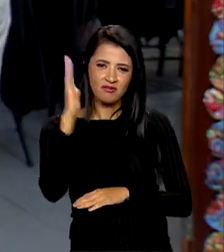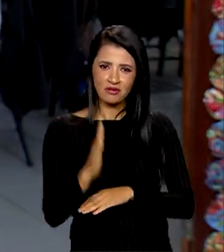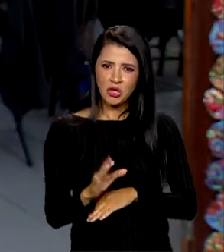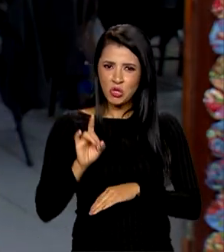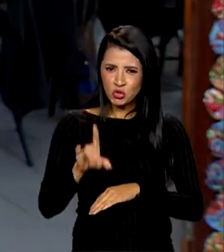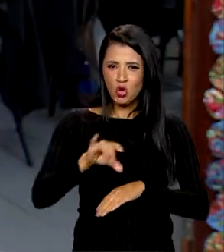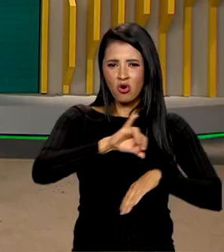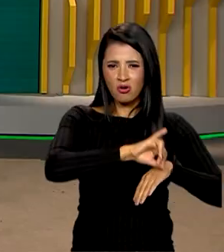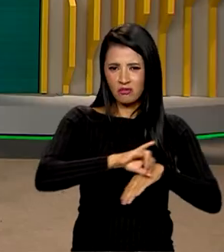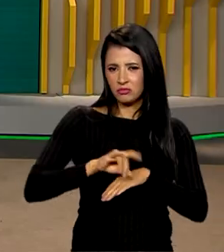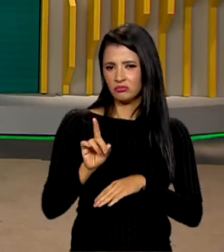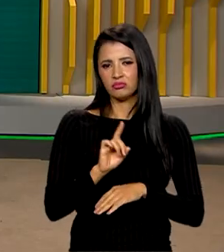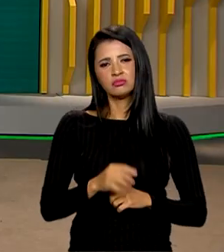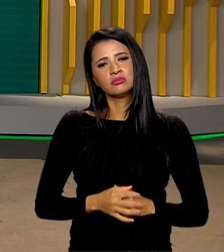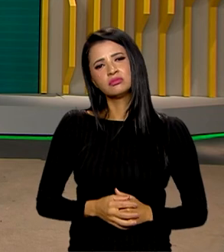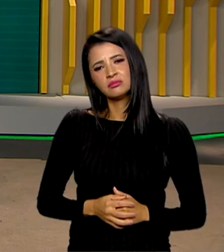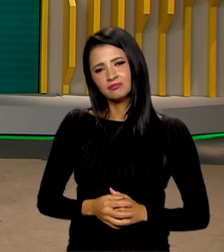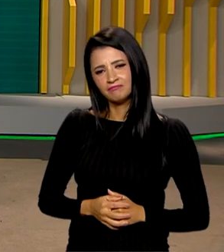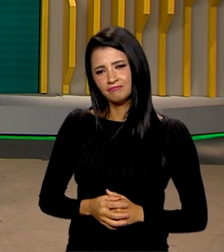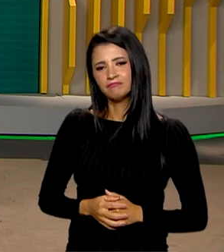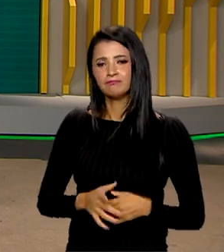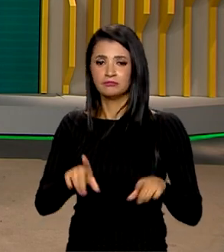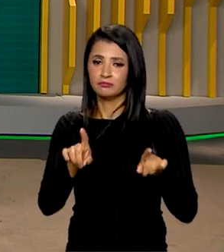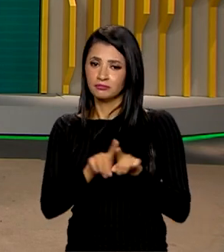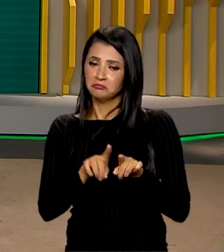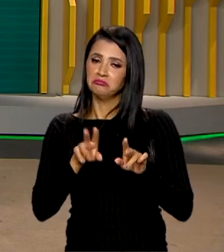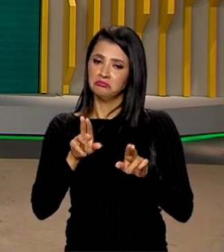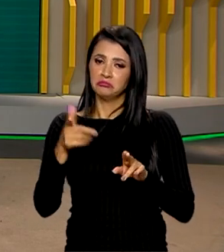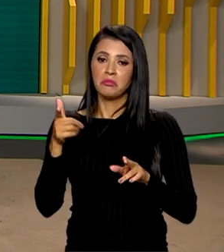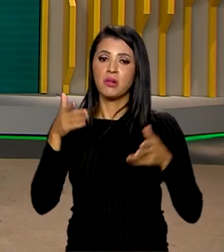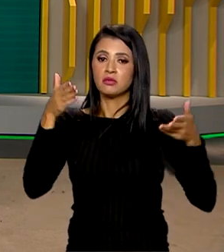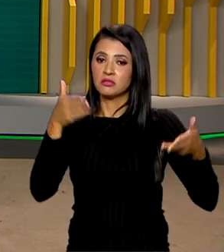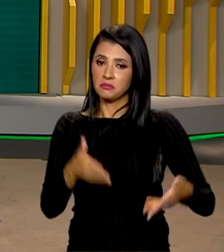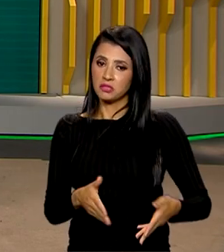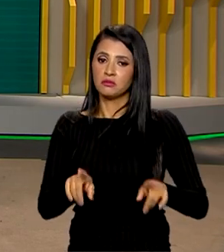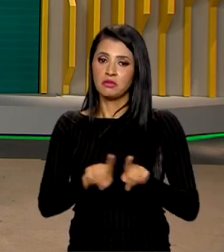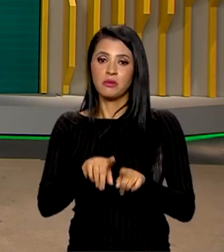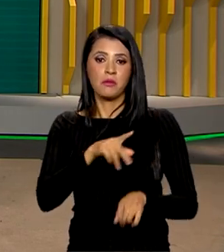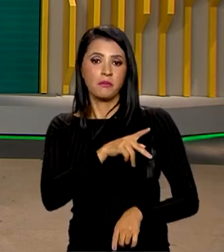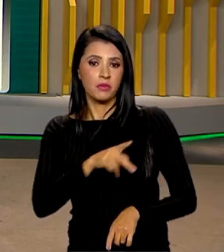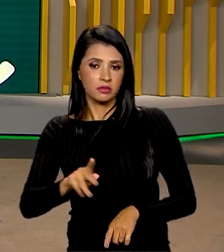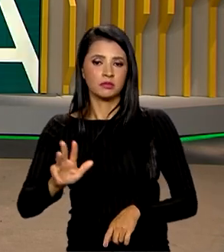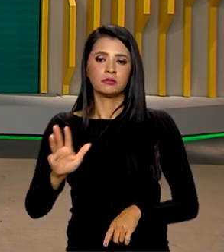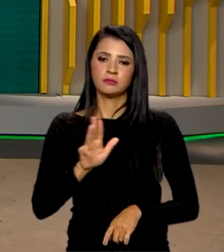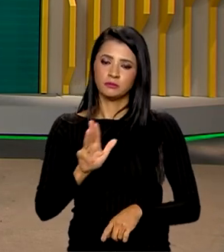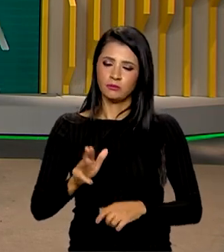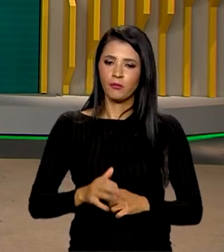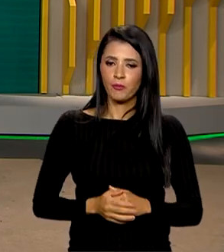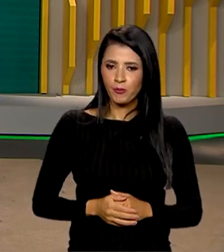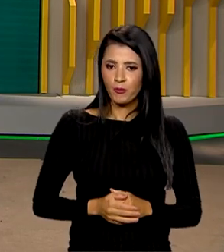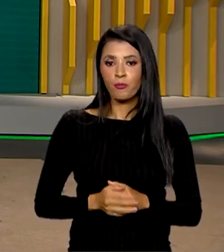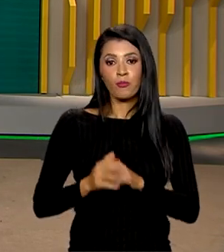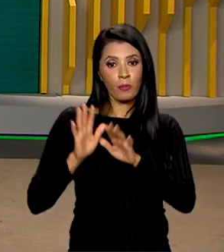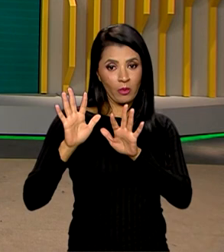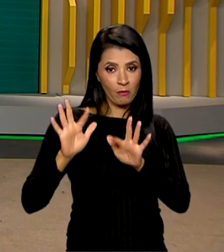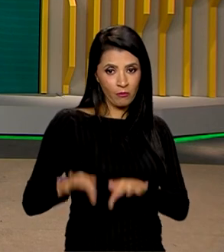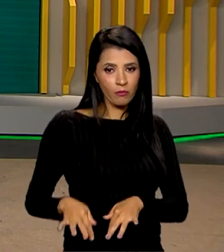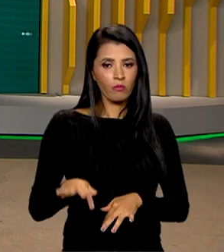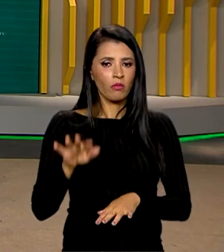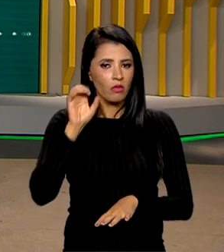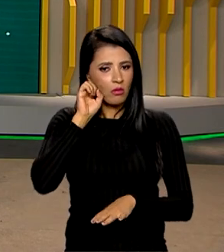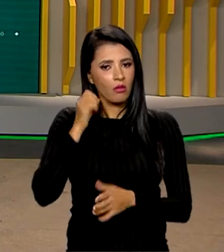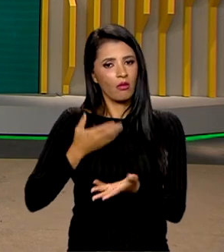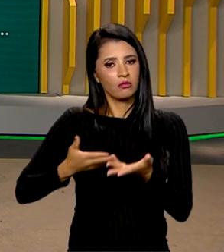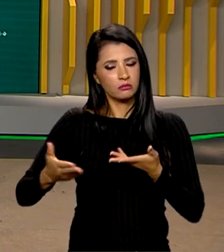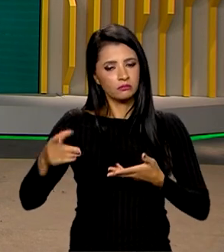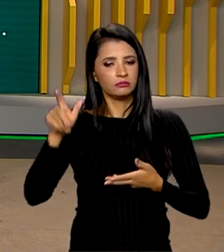nas capitais. Inclusive, está prevista a participação do presidente da República no encerramento para ouvir aí a